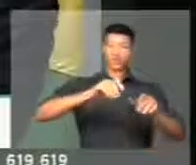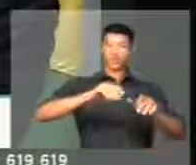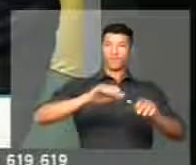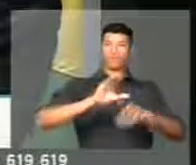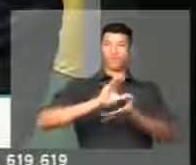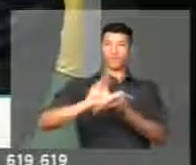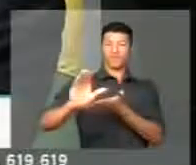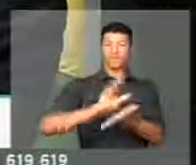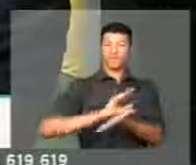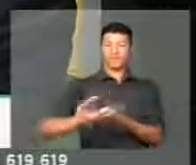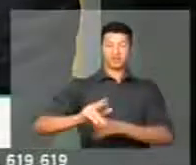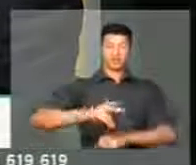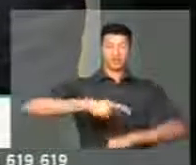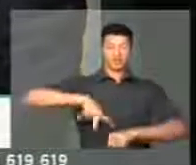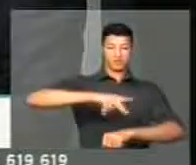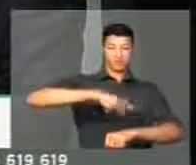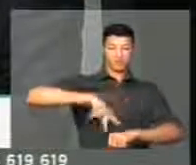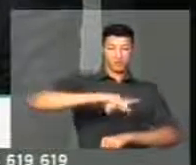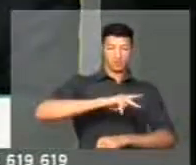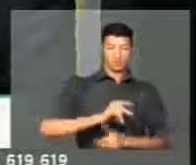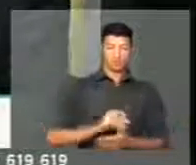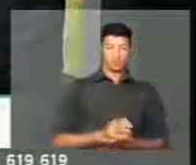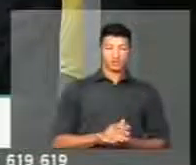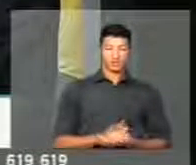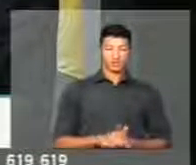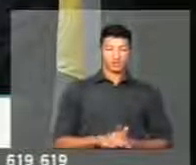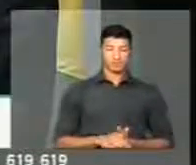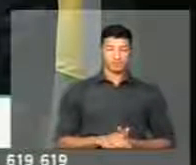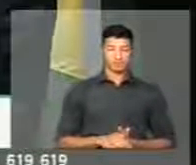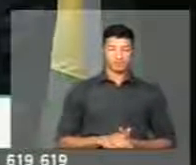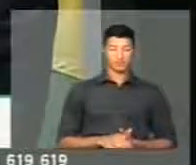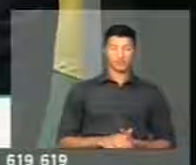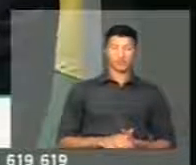financiamento desses países,